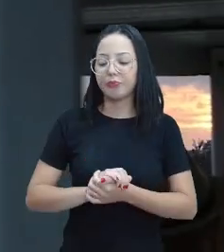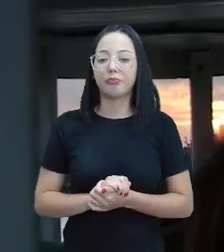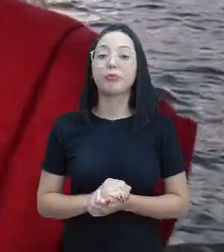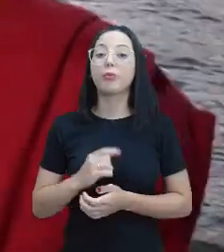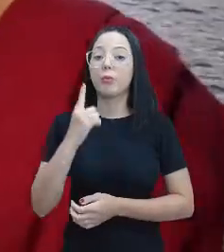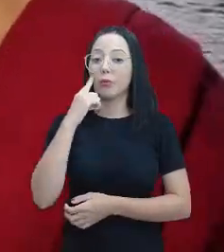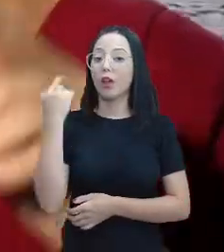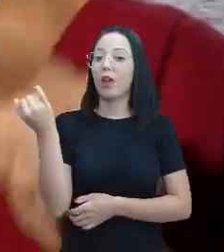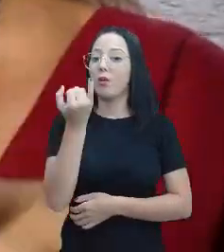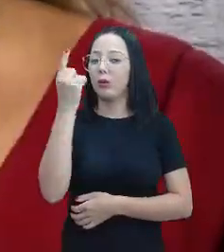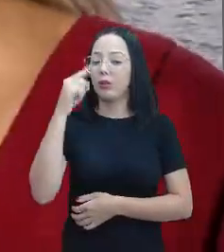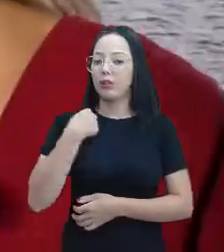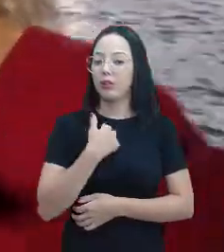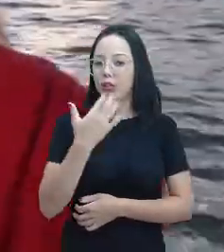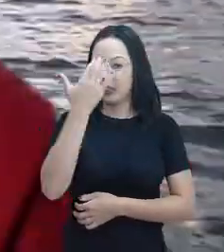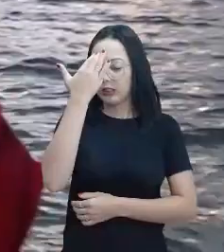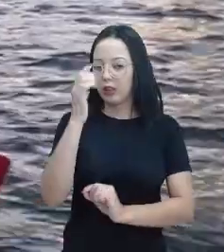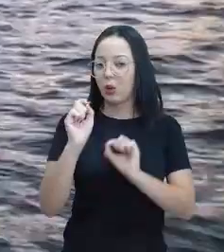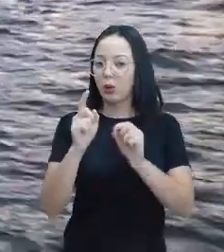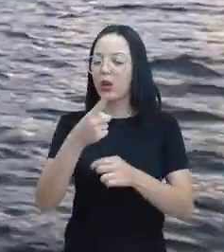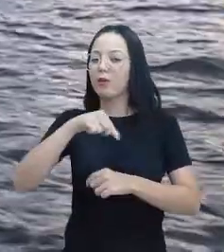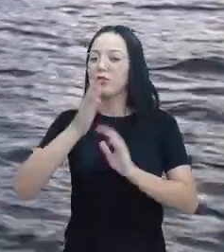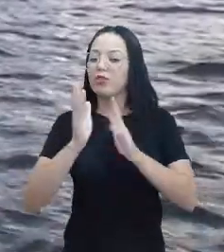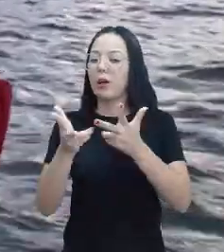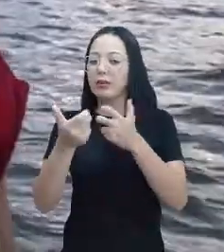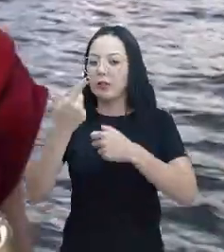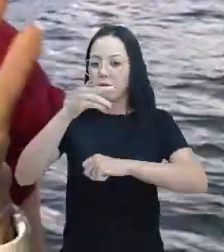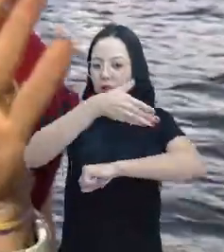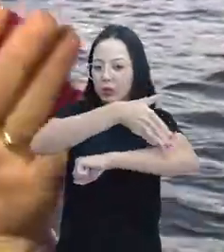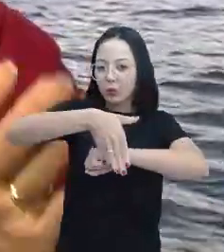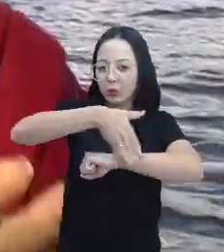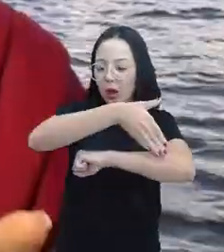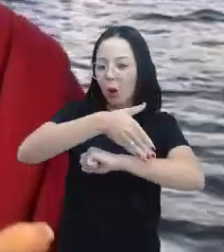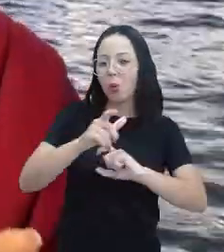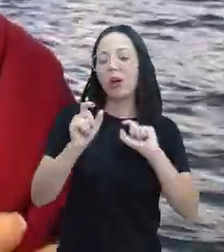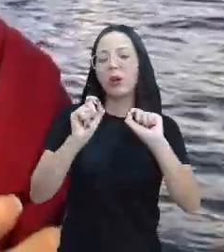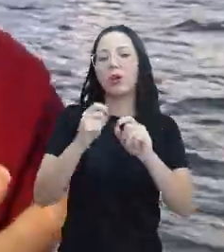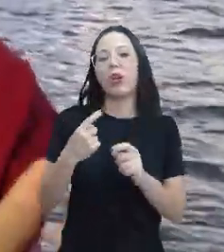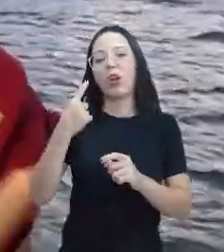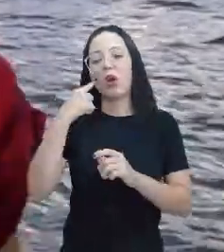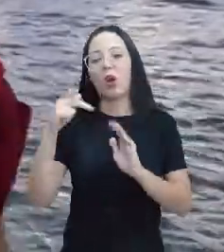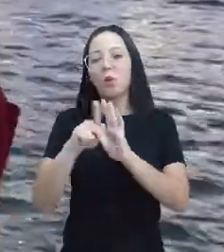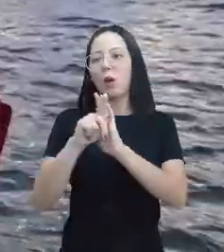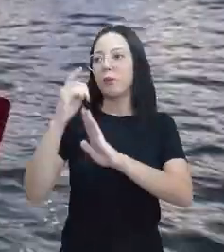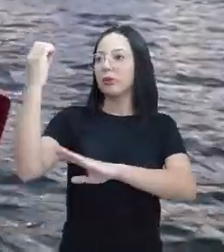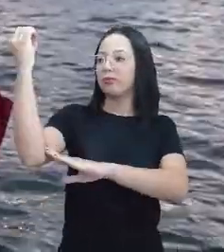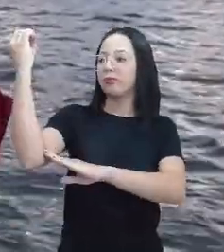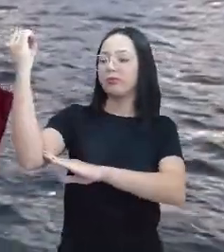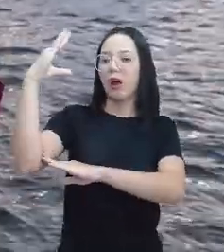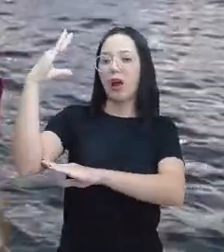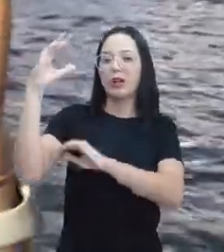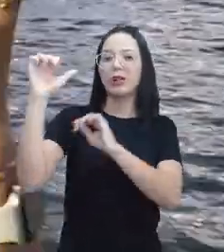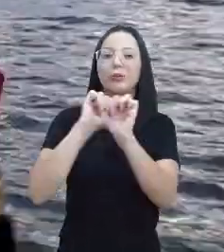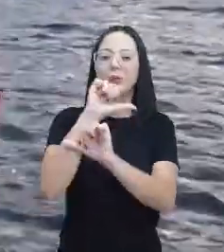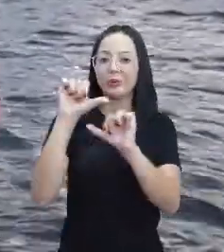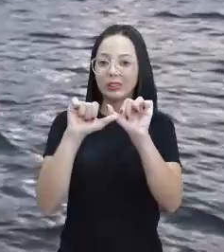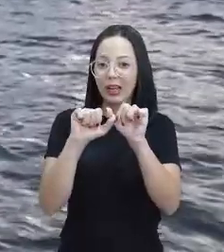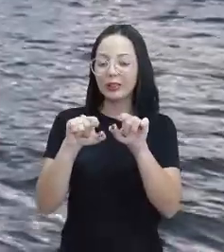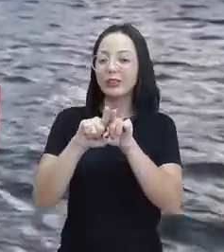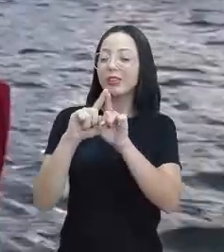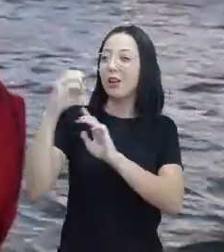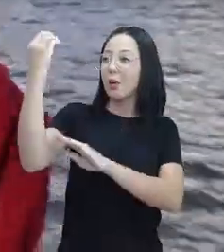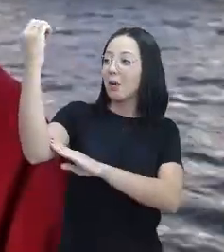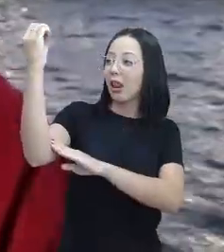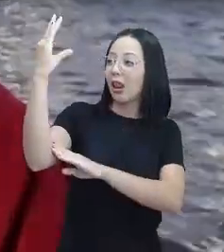Importante a gente entender o seguinte, certamente você já notou aí na sua rua que os postes foram mudados. As